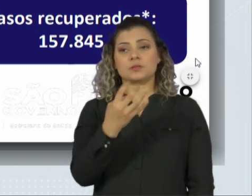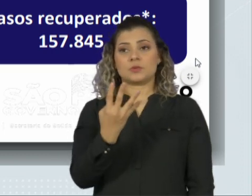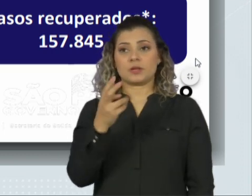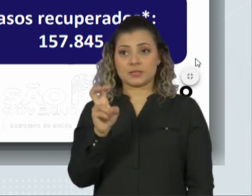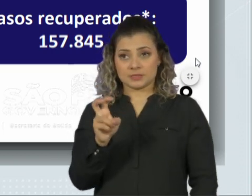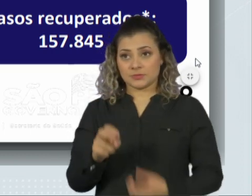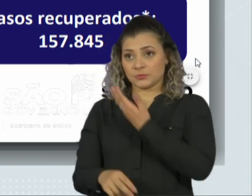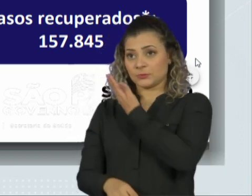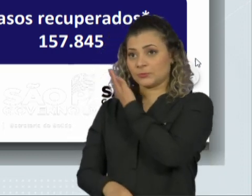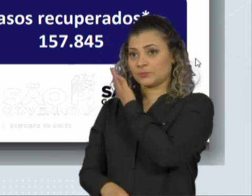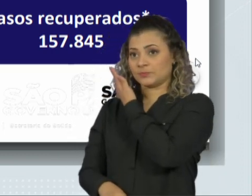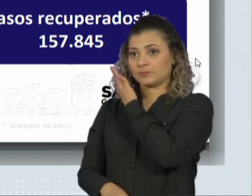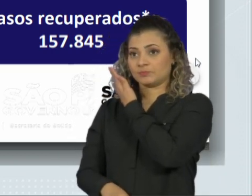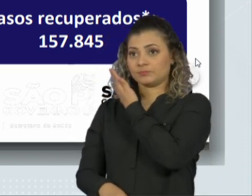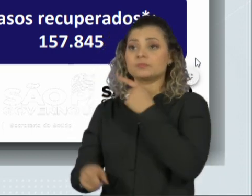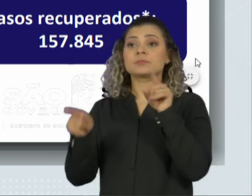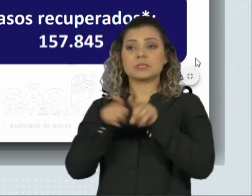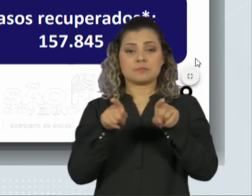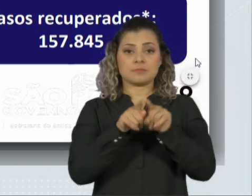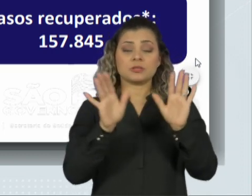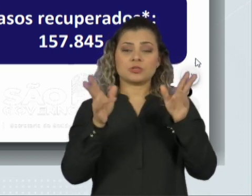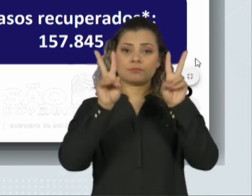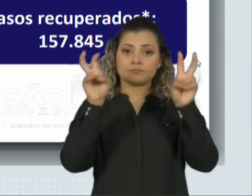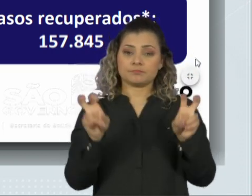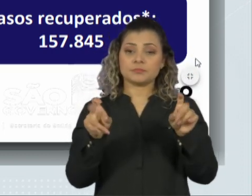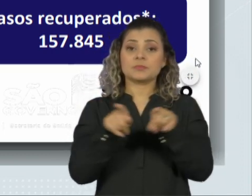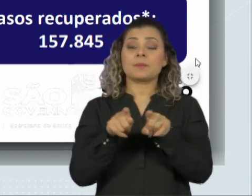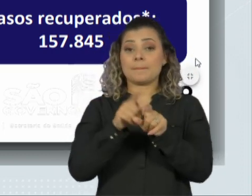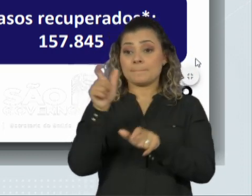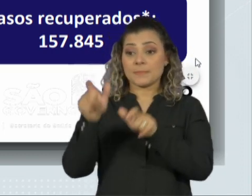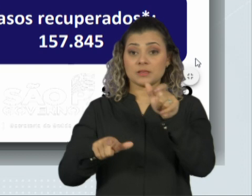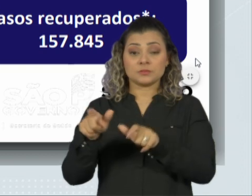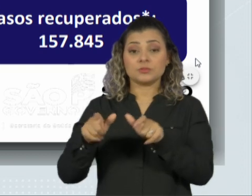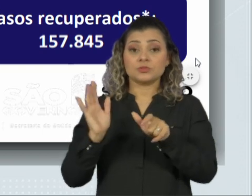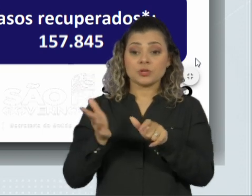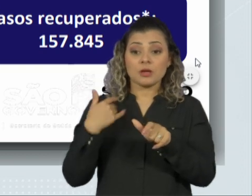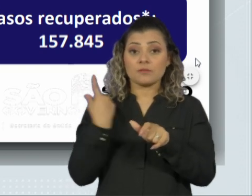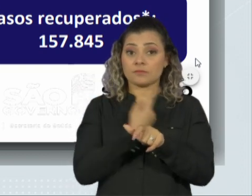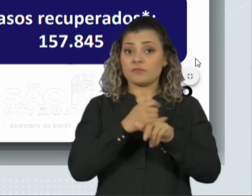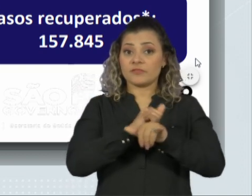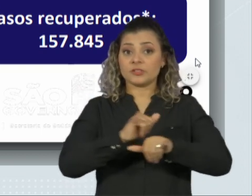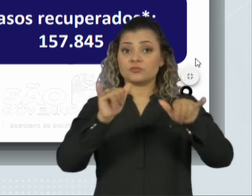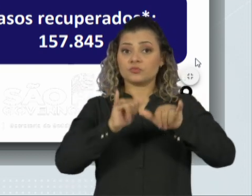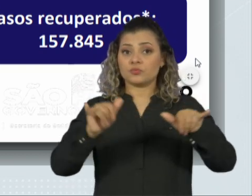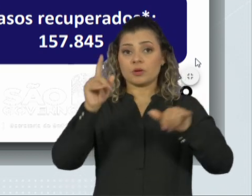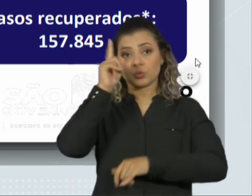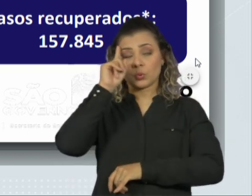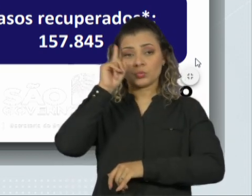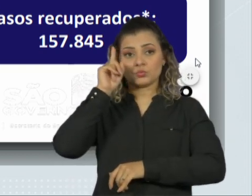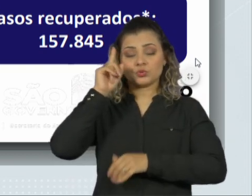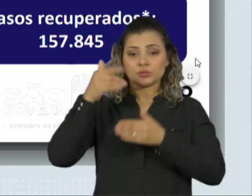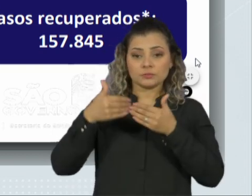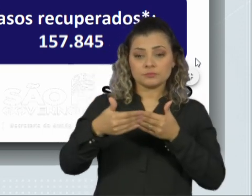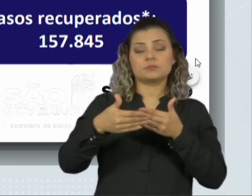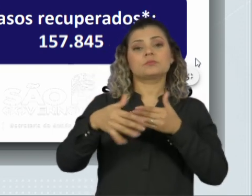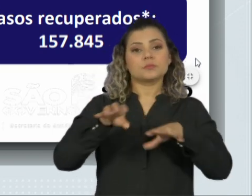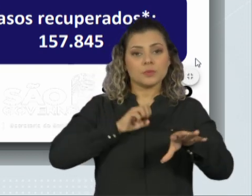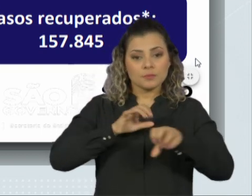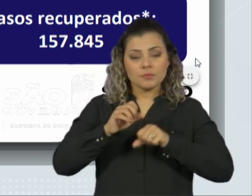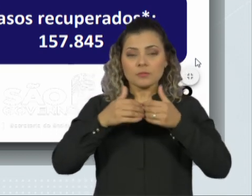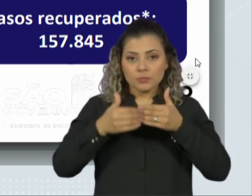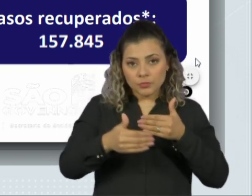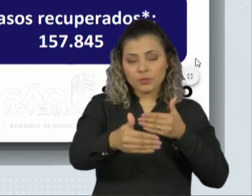157.845. Da mesma forma, dos casos ativos, que nós vamos divulgar todos os dias agora, estaremos divulgando